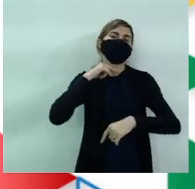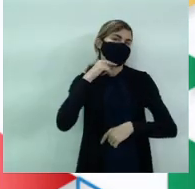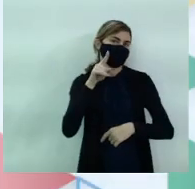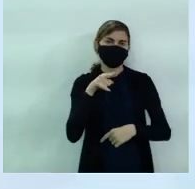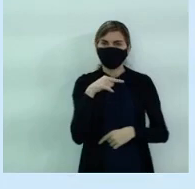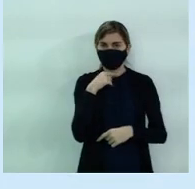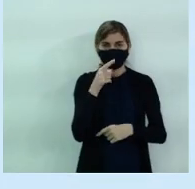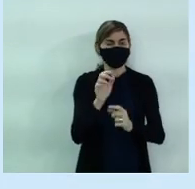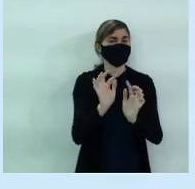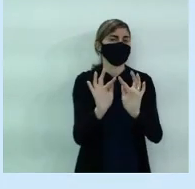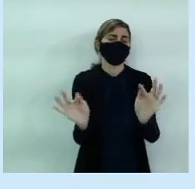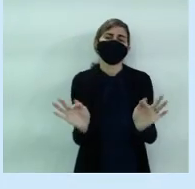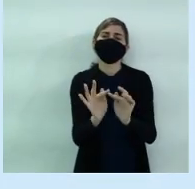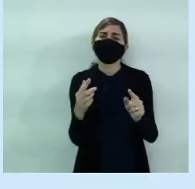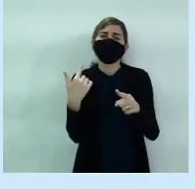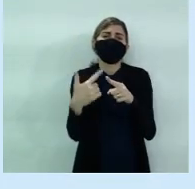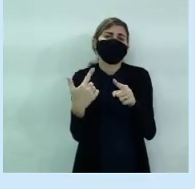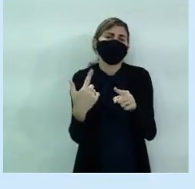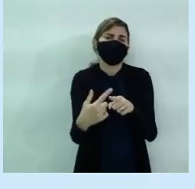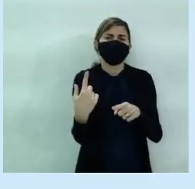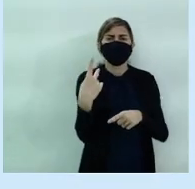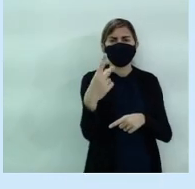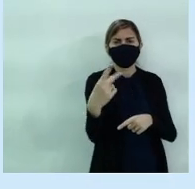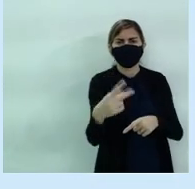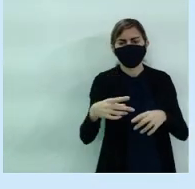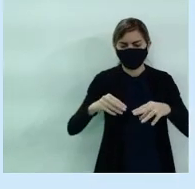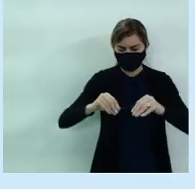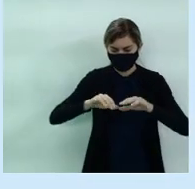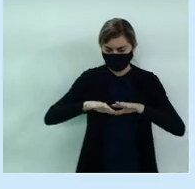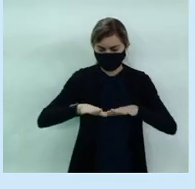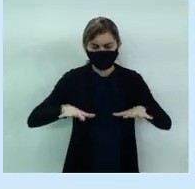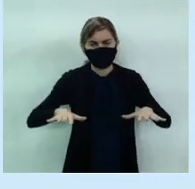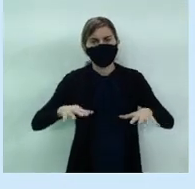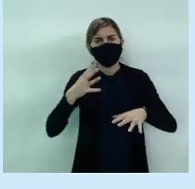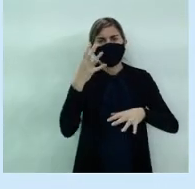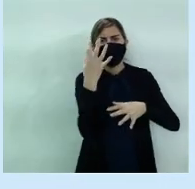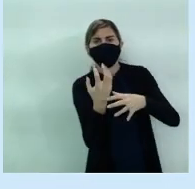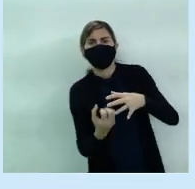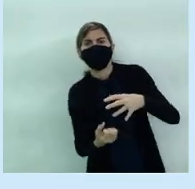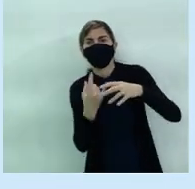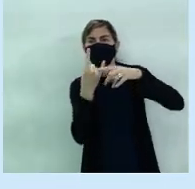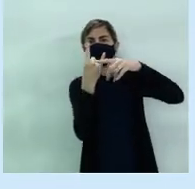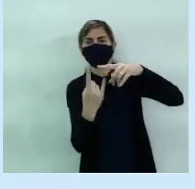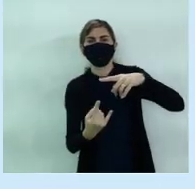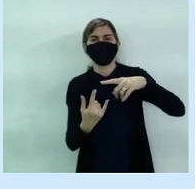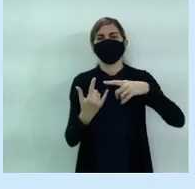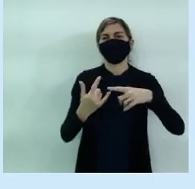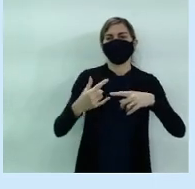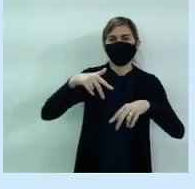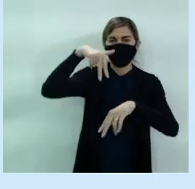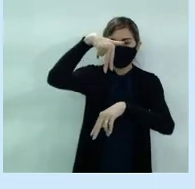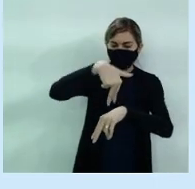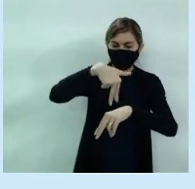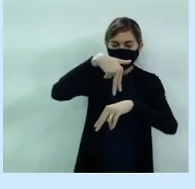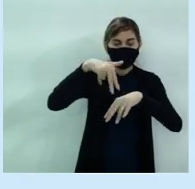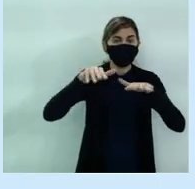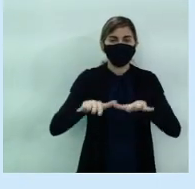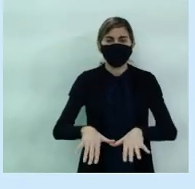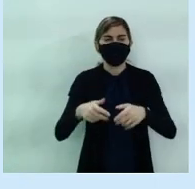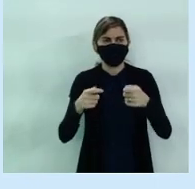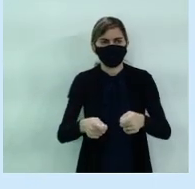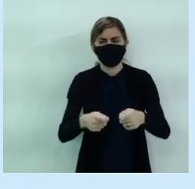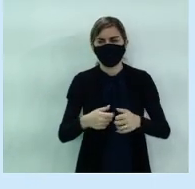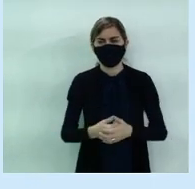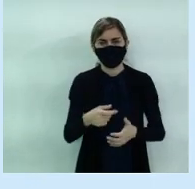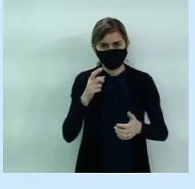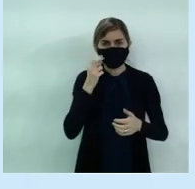altura, simplesmente porque a Terra ela puxa você constantemente para baixo. Vê só, vou tentar aqui dar um